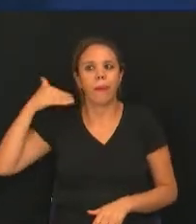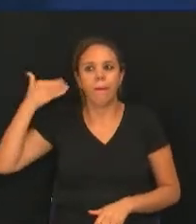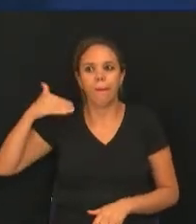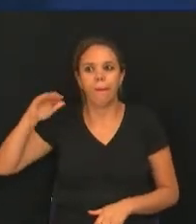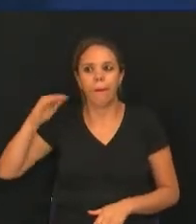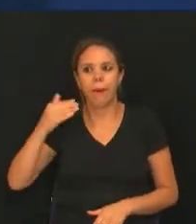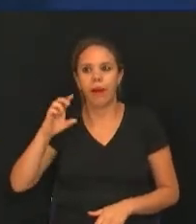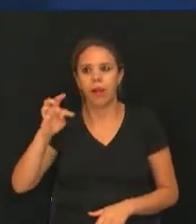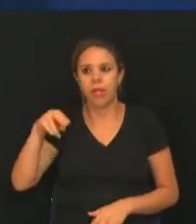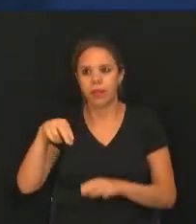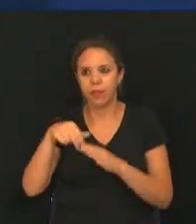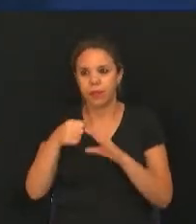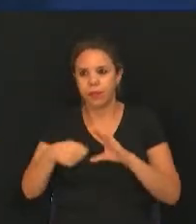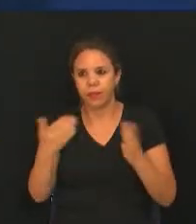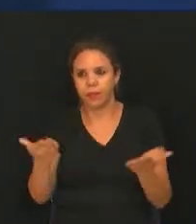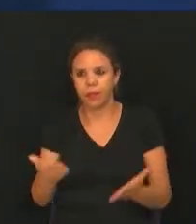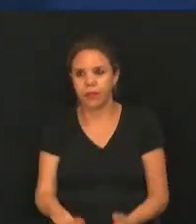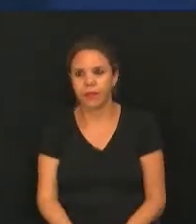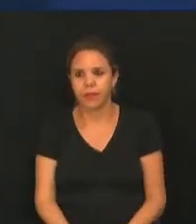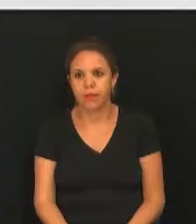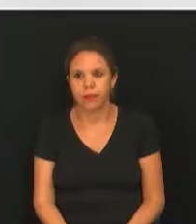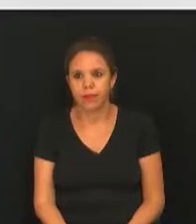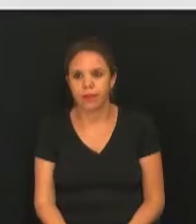Cristiano Ribas estão hoje?